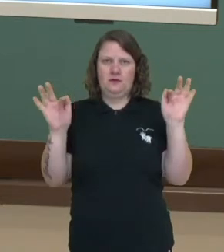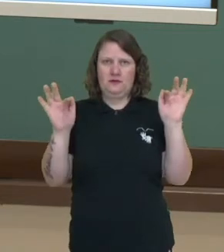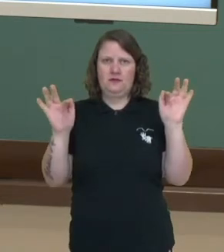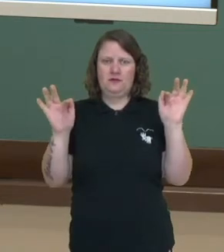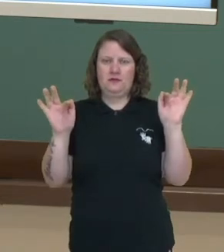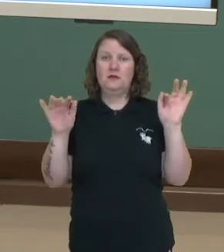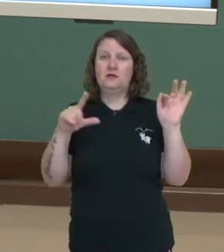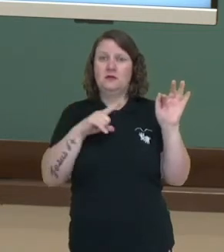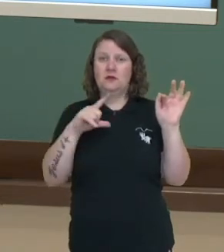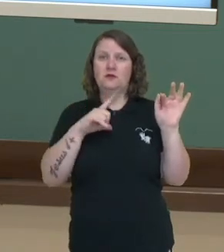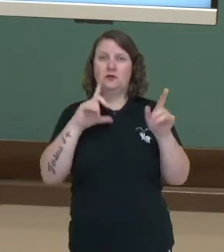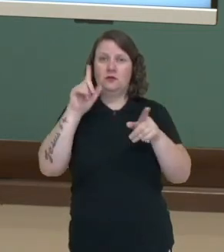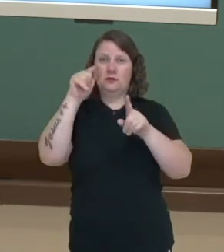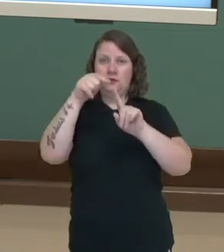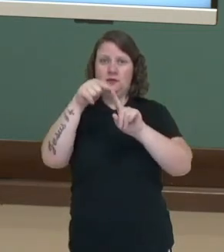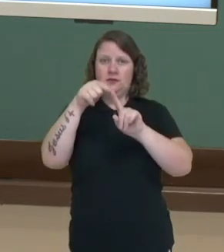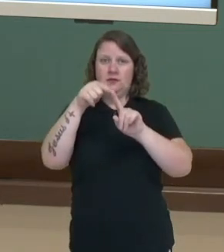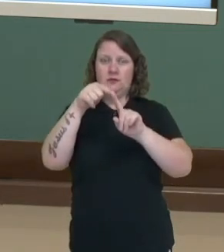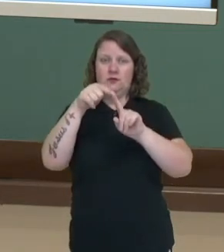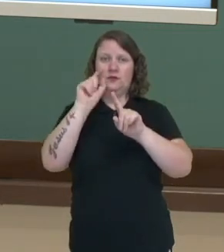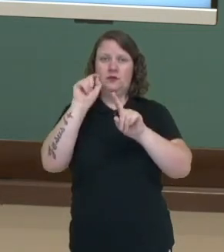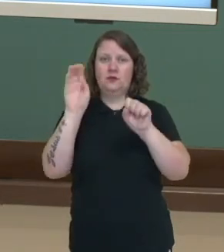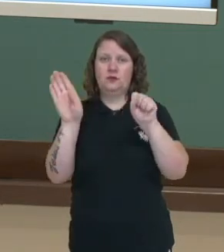um papel de substantivo.